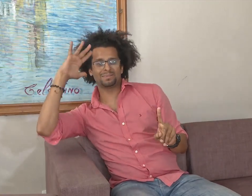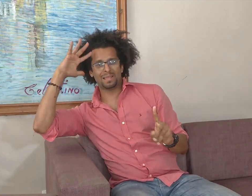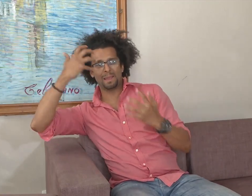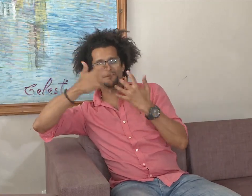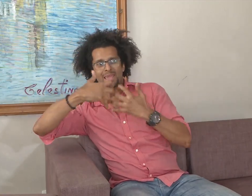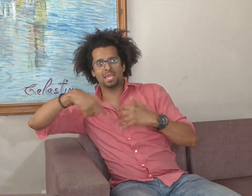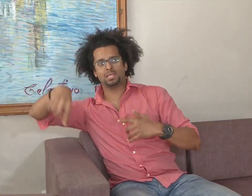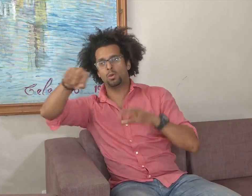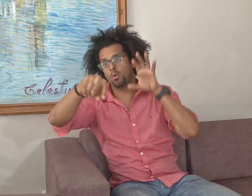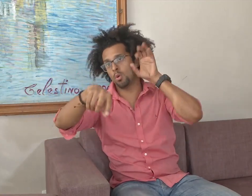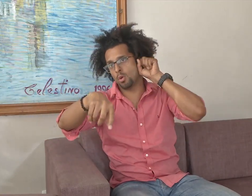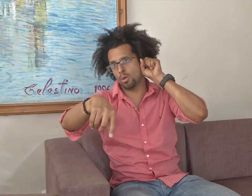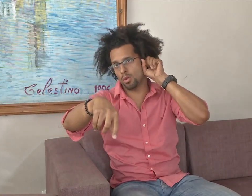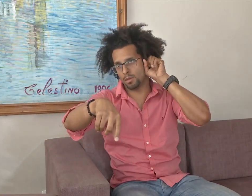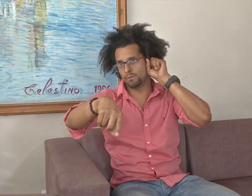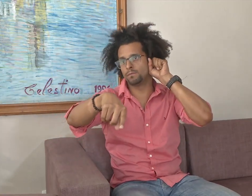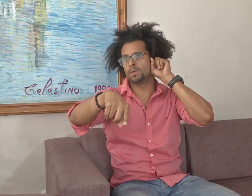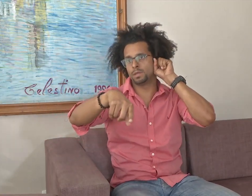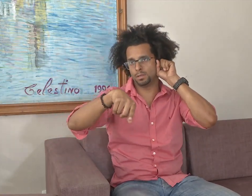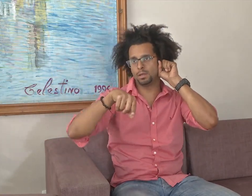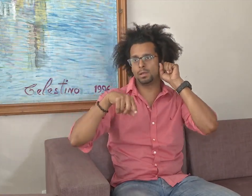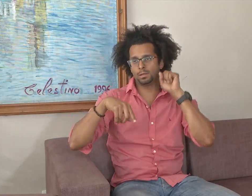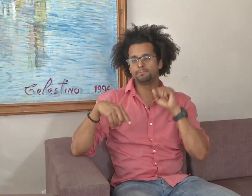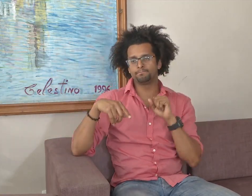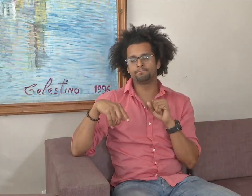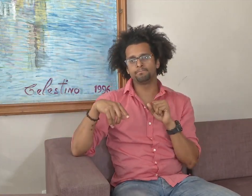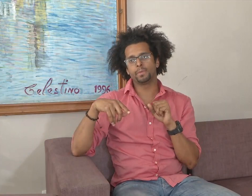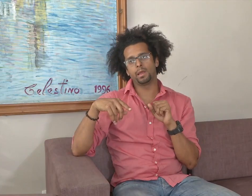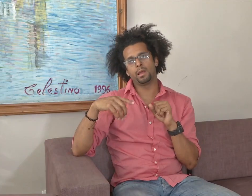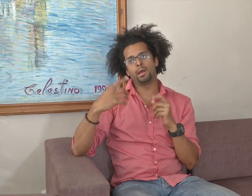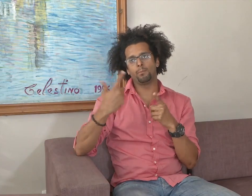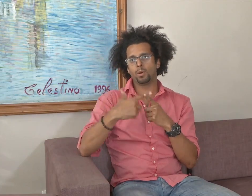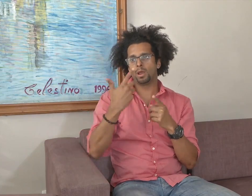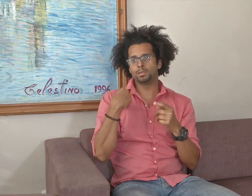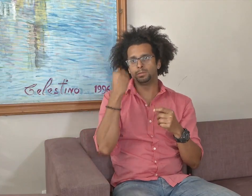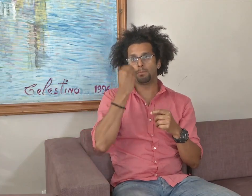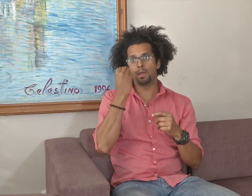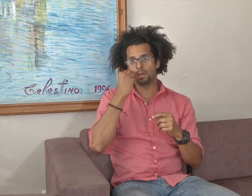mostra sobre a visão dos ouvintes.